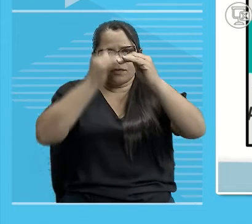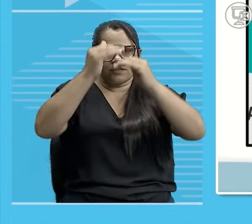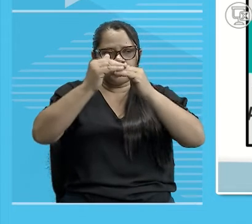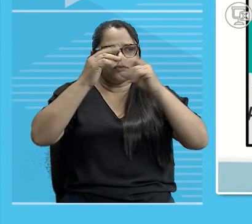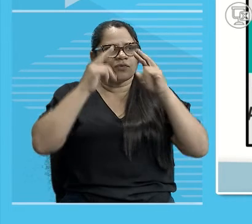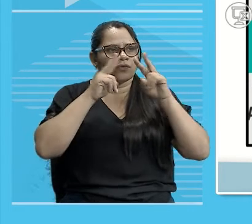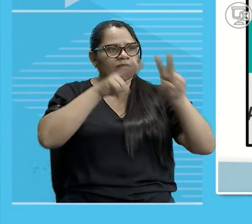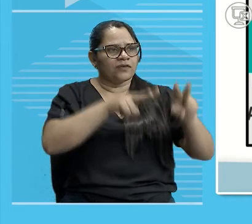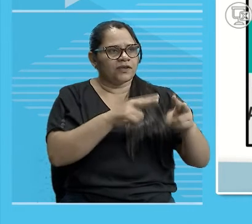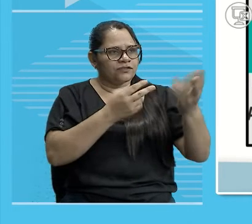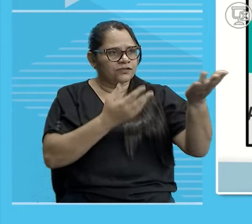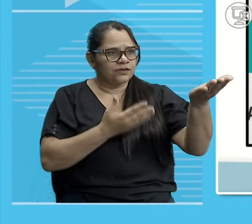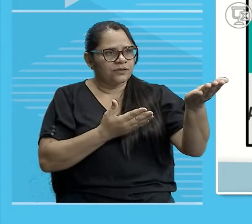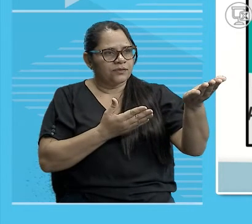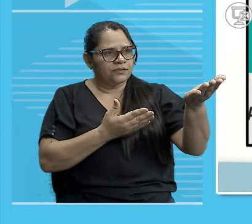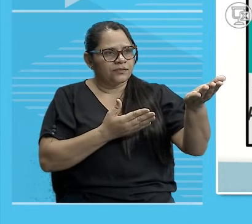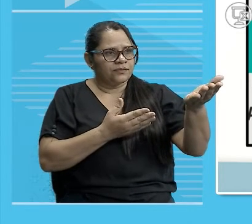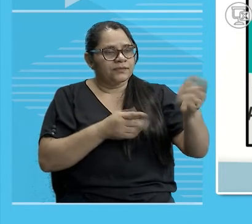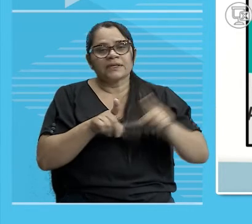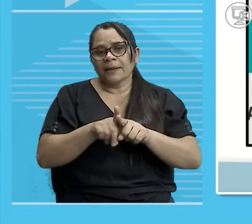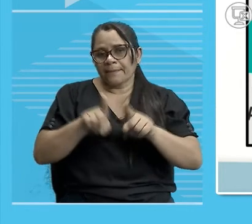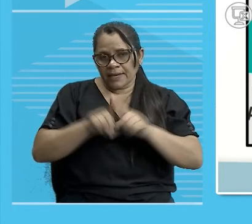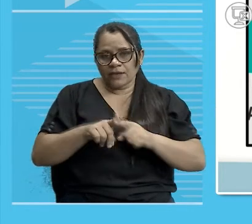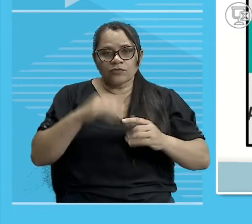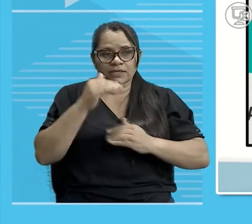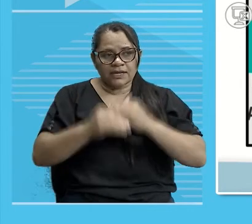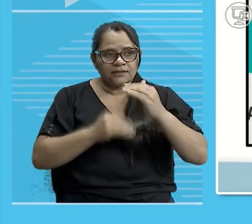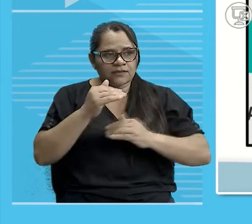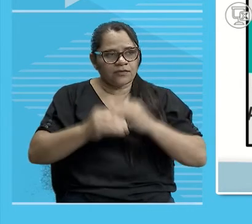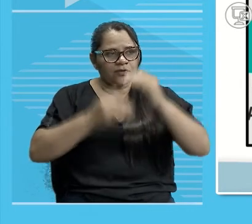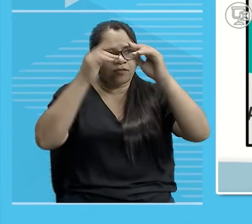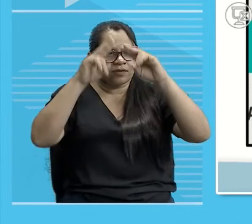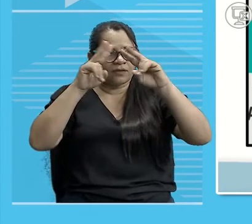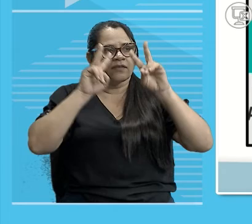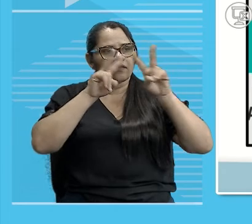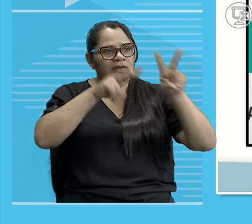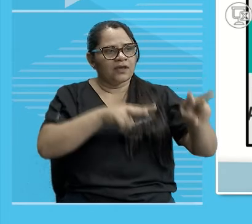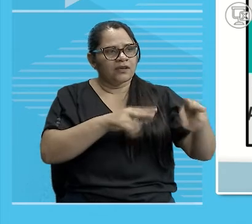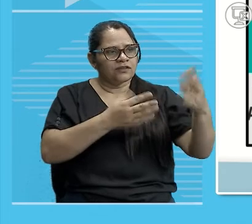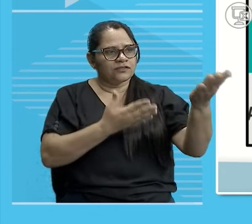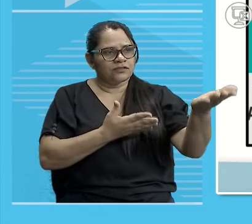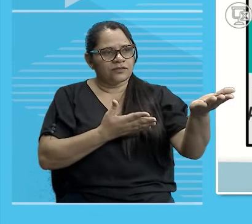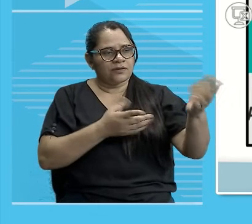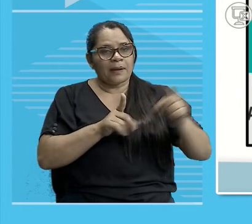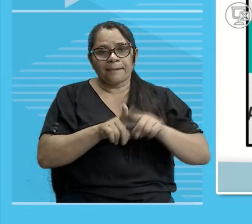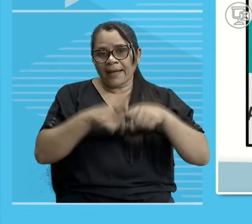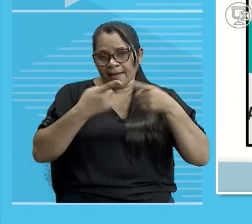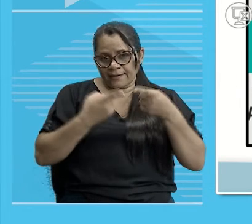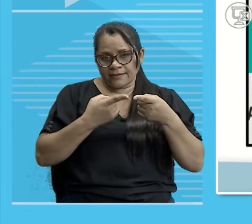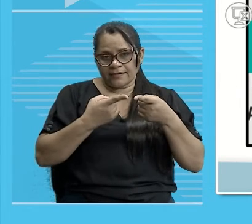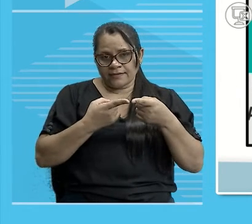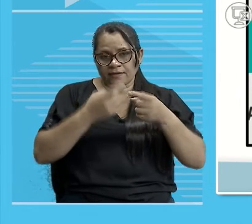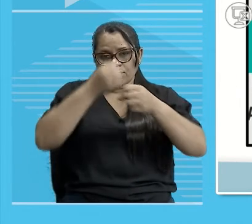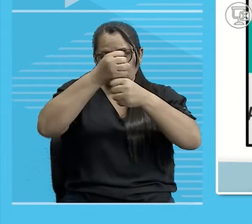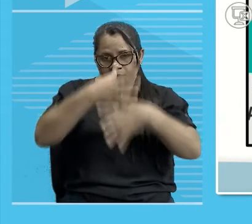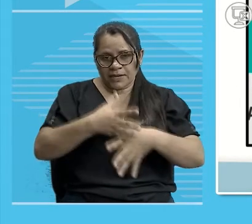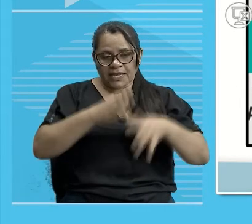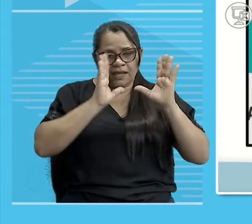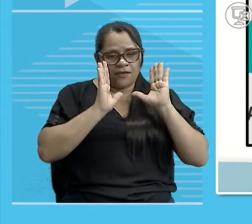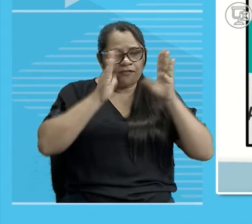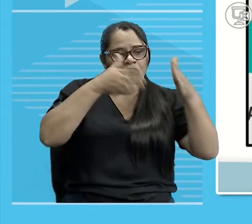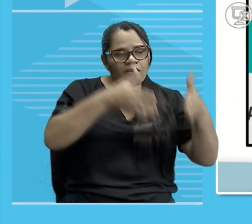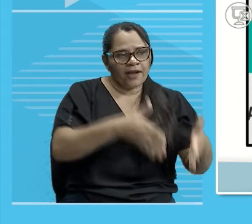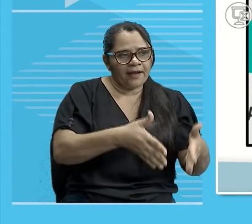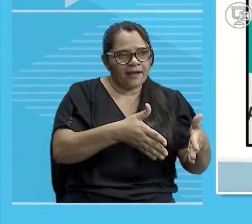tá bom o desenvolvedor fullstack Mas o que eu quero focar é esse aqui